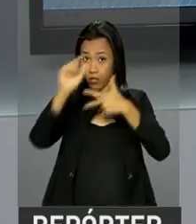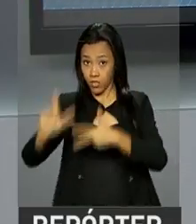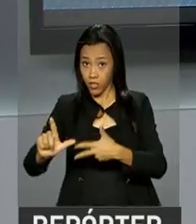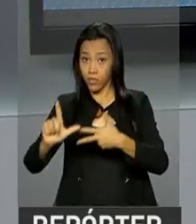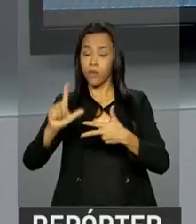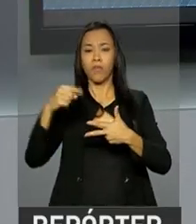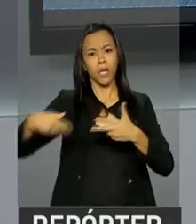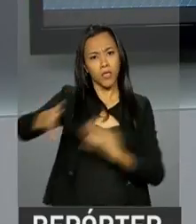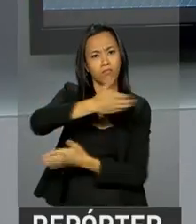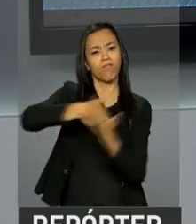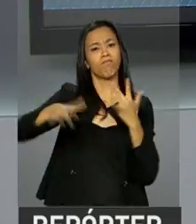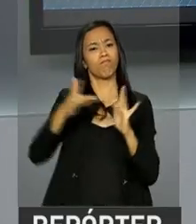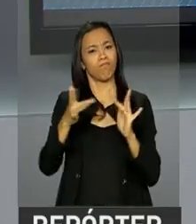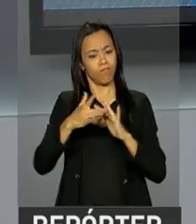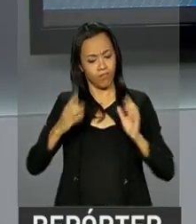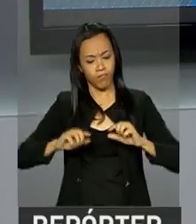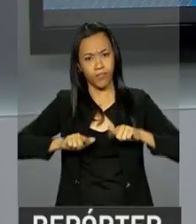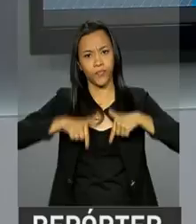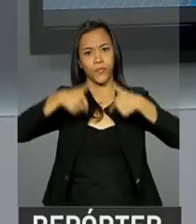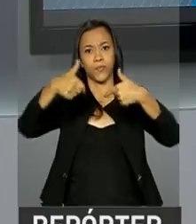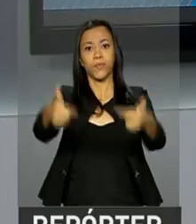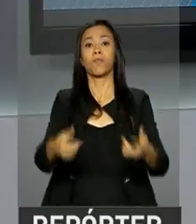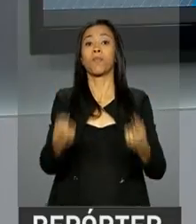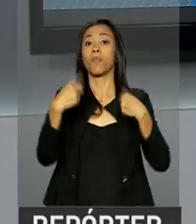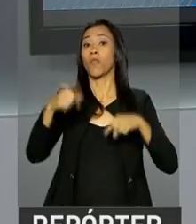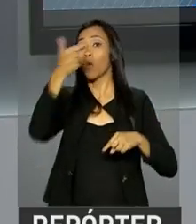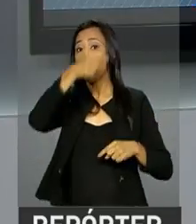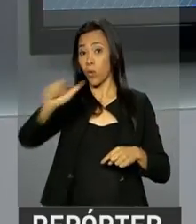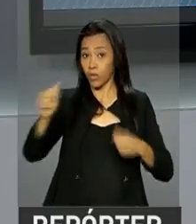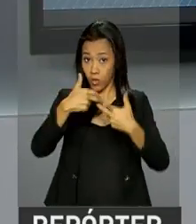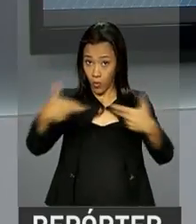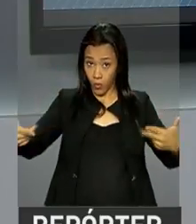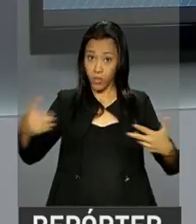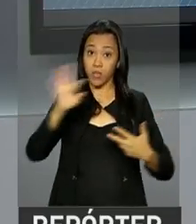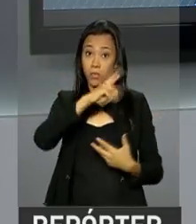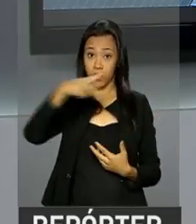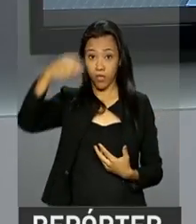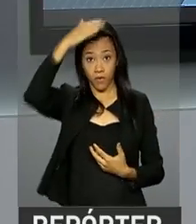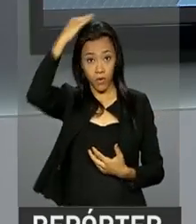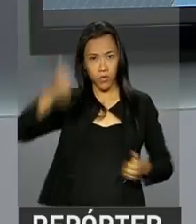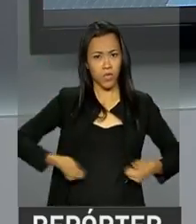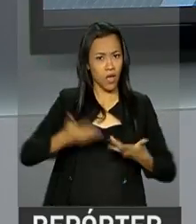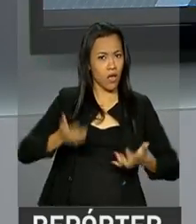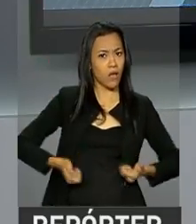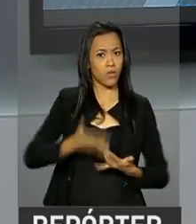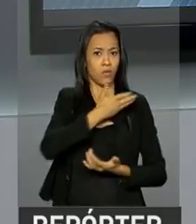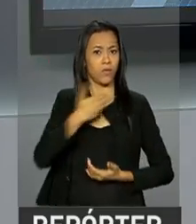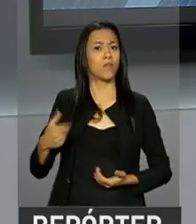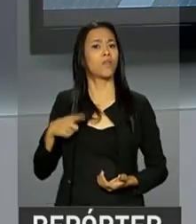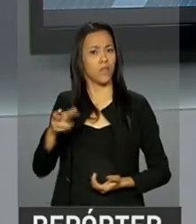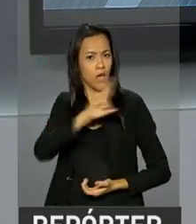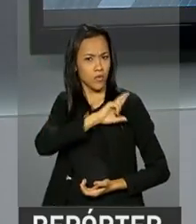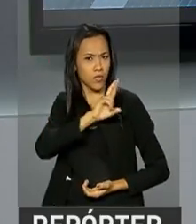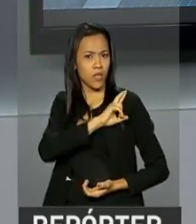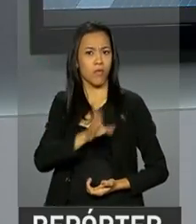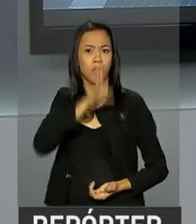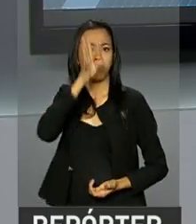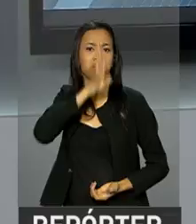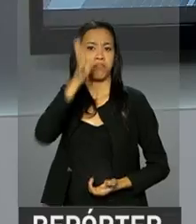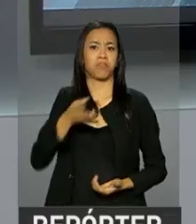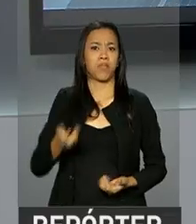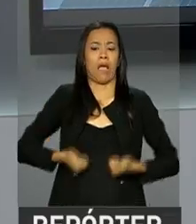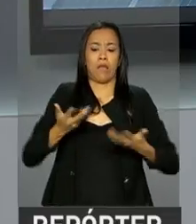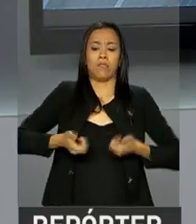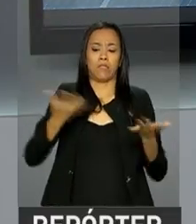governo sejam efetivas outro ponto mencionado pelo presidente é que os gastos do governo têm que ser responsáveis ou seja não é possível gastar